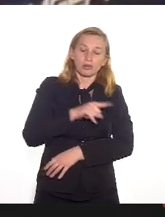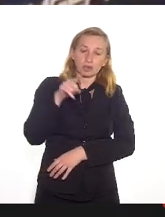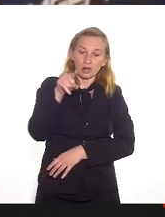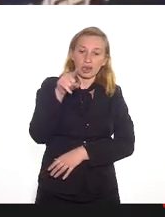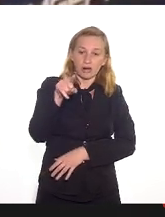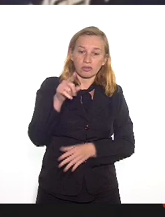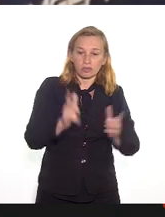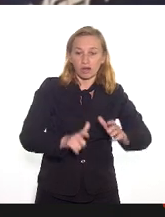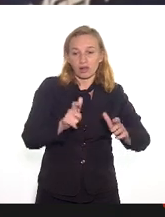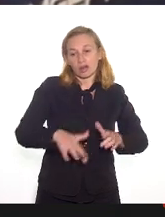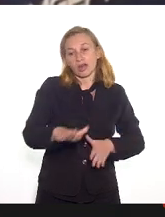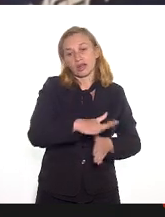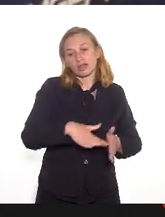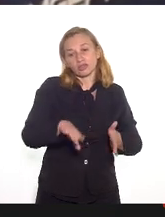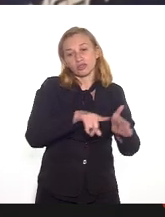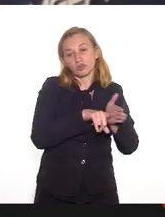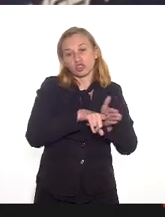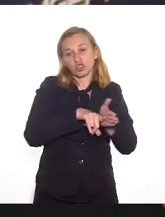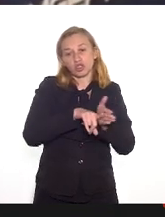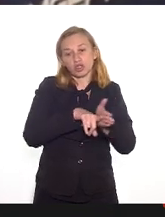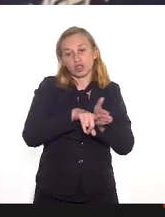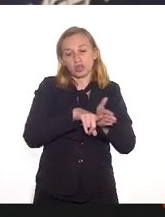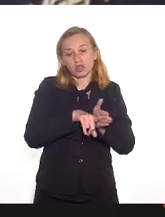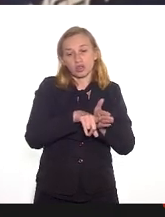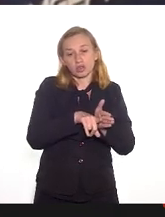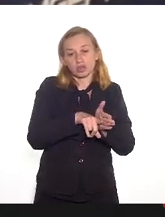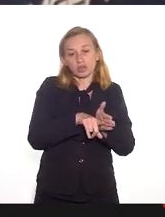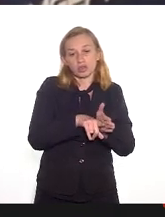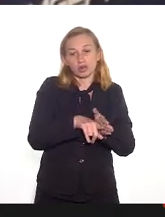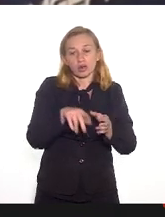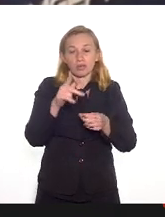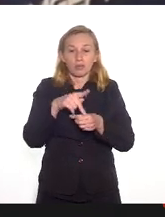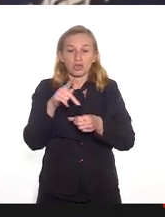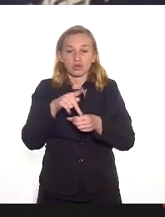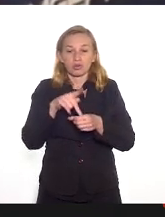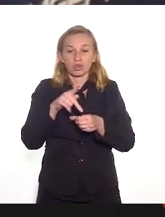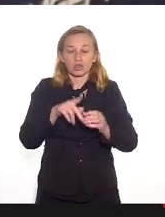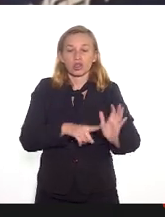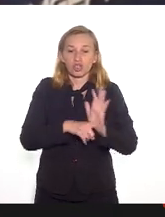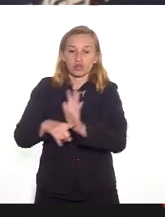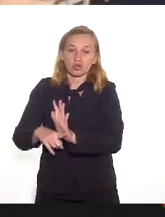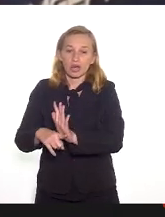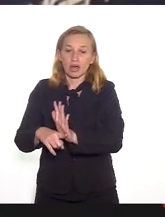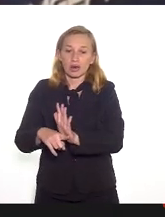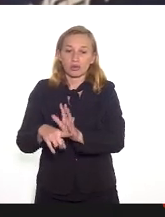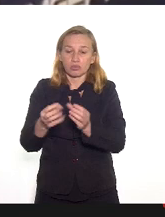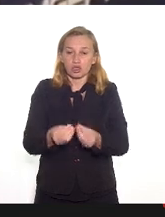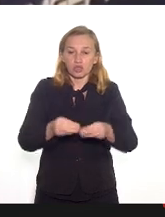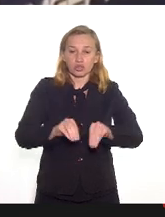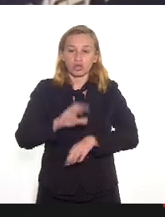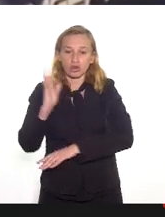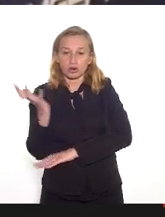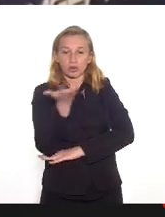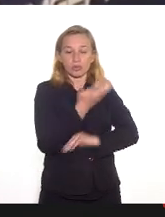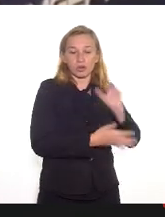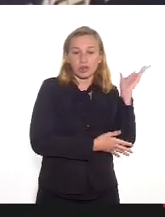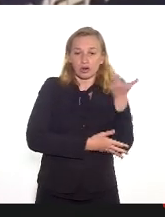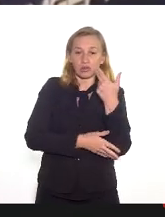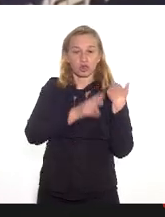de pesquisa no norte foi uma forma da Petrobras retribuir um dano ambiental e ela se comprometeu. Nós fizemos um